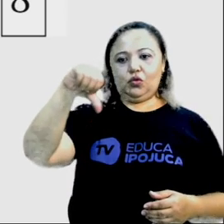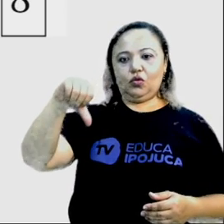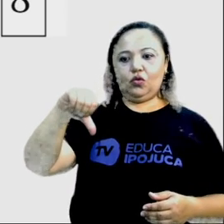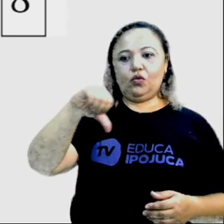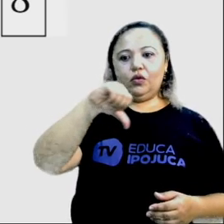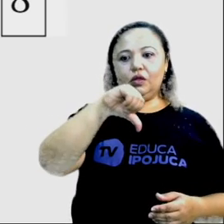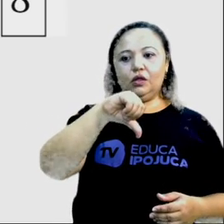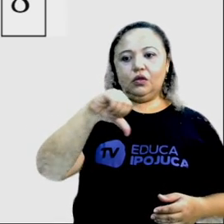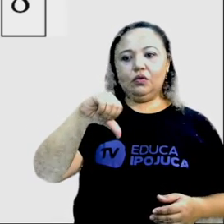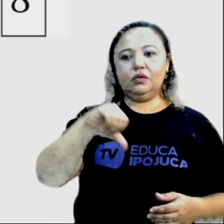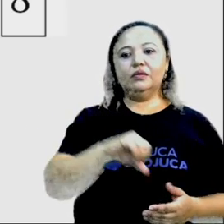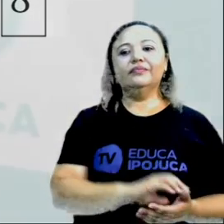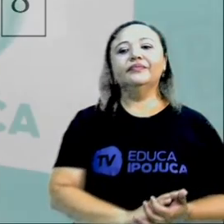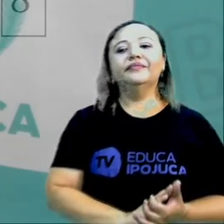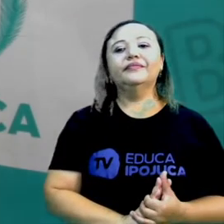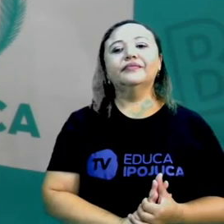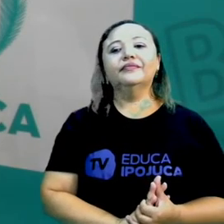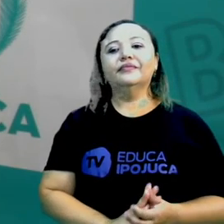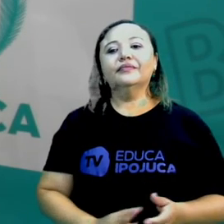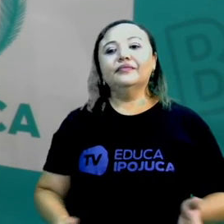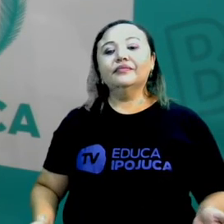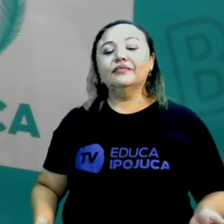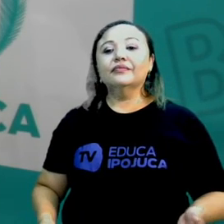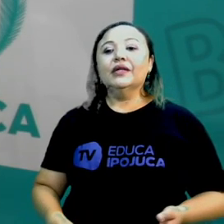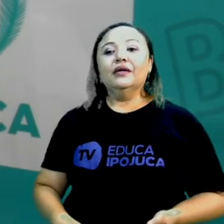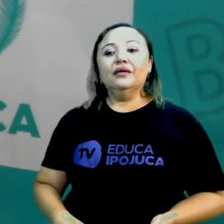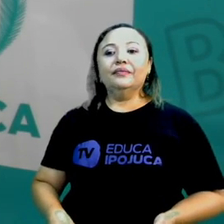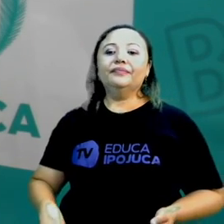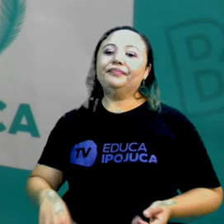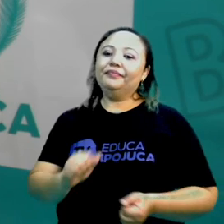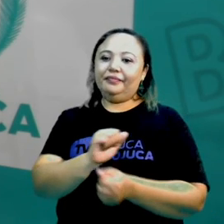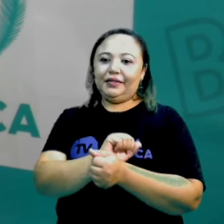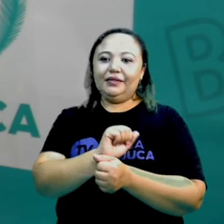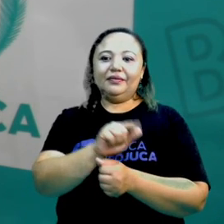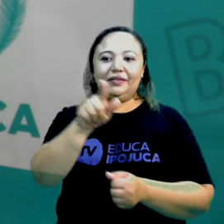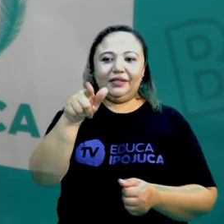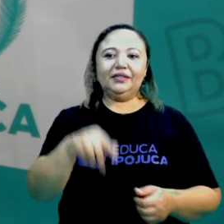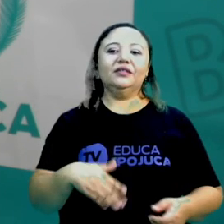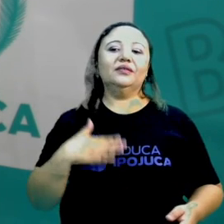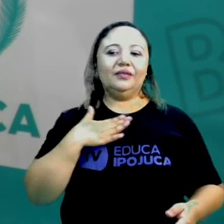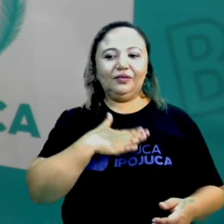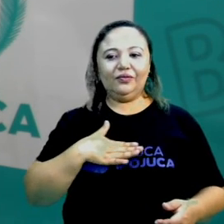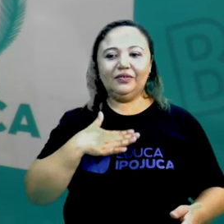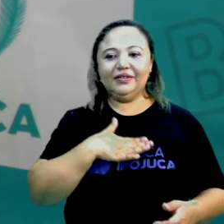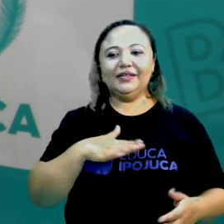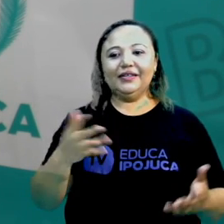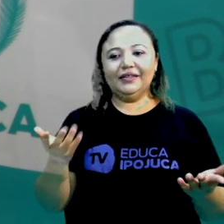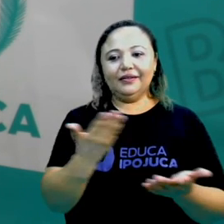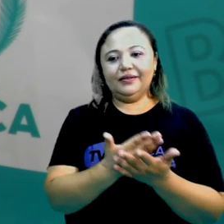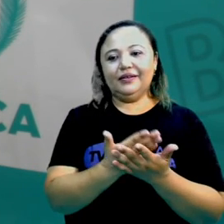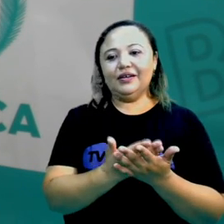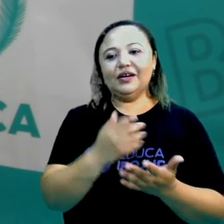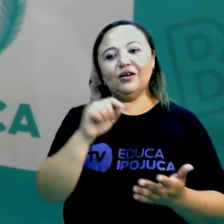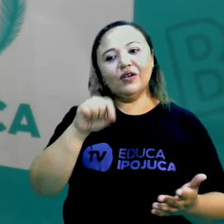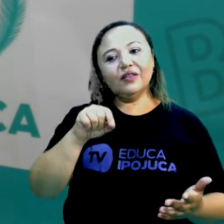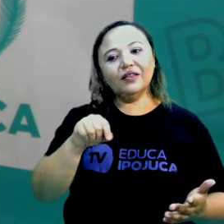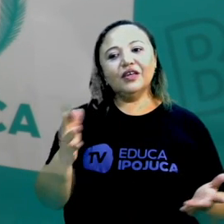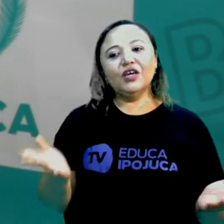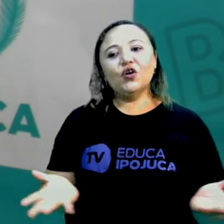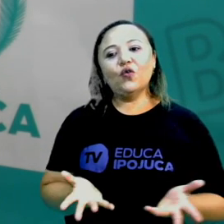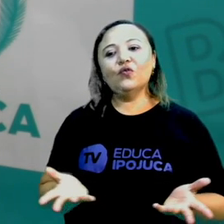de 99. Eu espero que vocês tenham gostado da nossa aula de hoje. Ficamos por